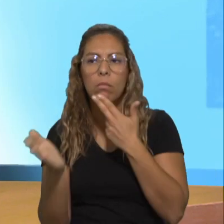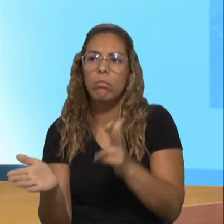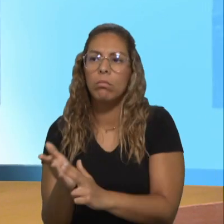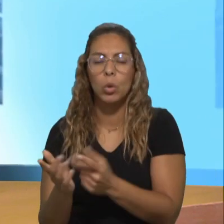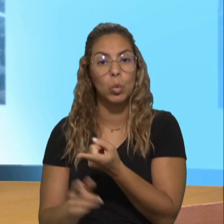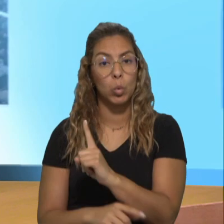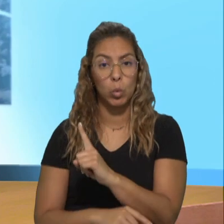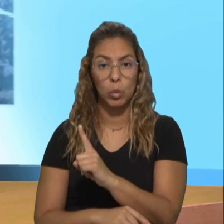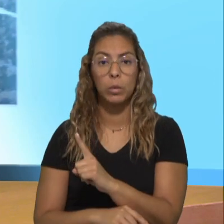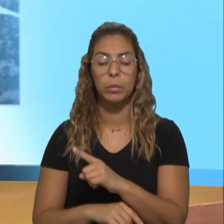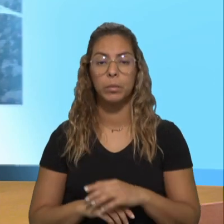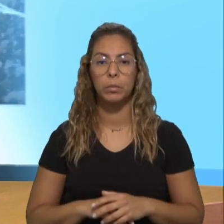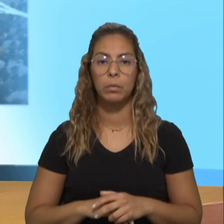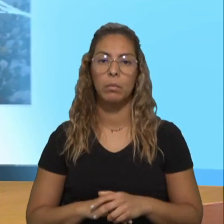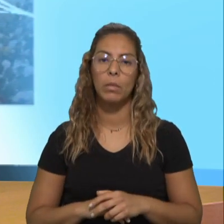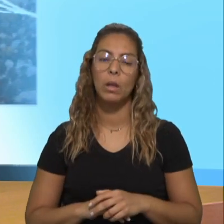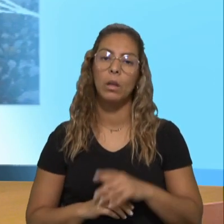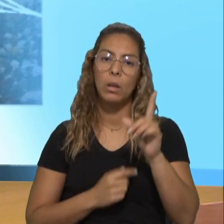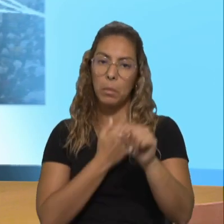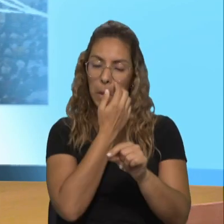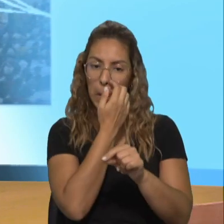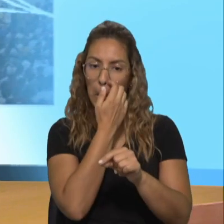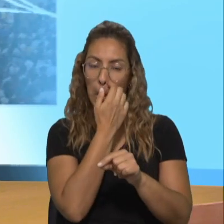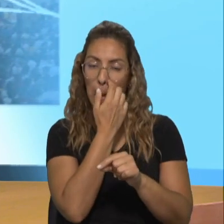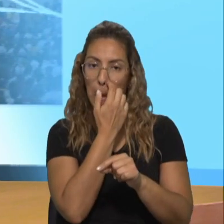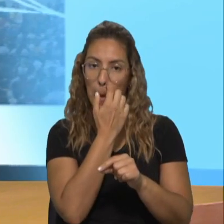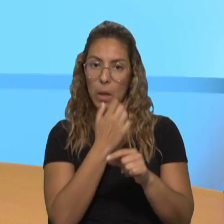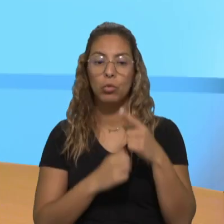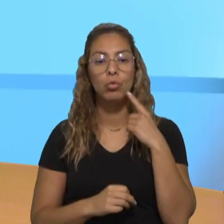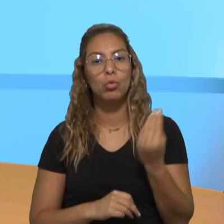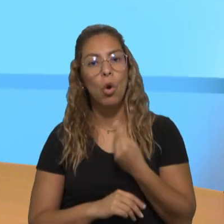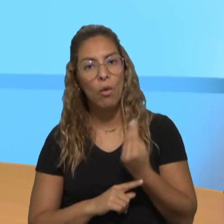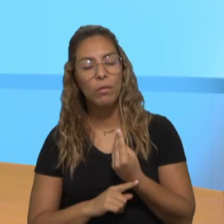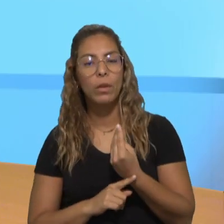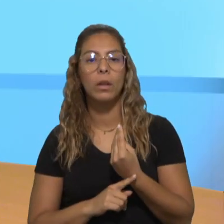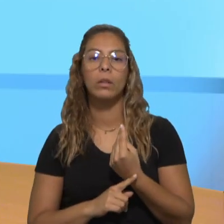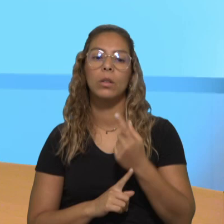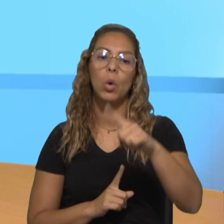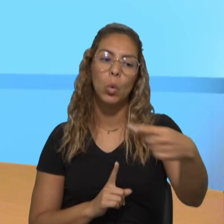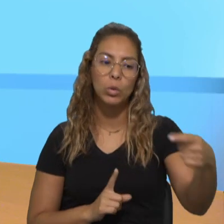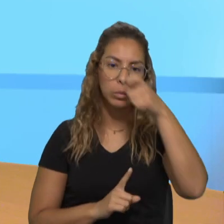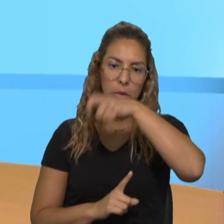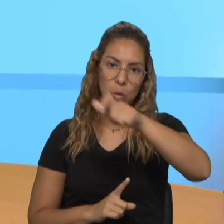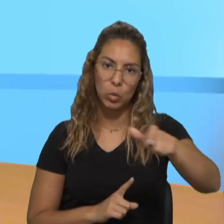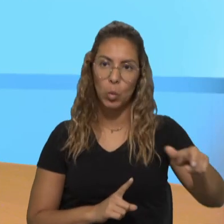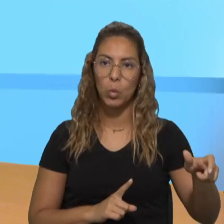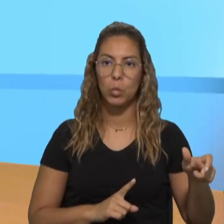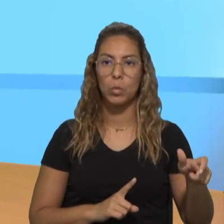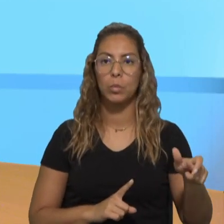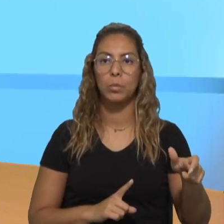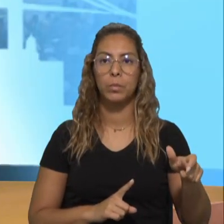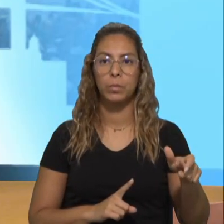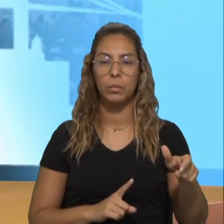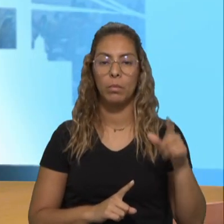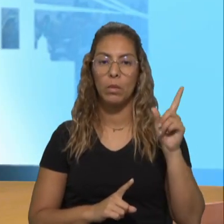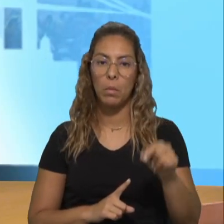de facto. E pronto, quando os jovens não estão, ou os jovens e todas as pessoas, na verdade, porque é isso que